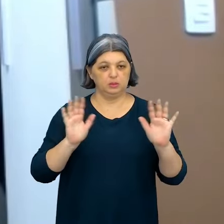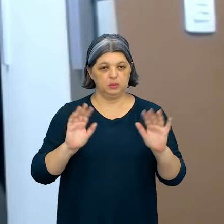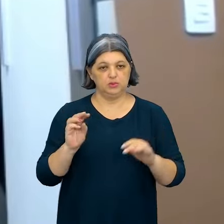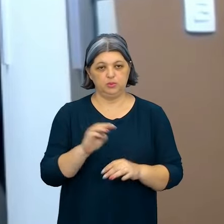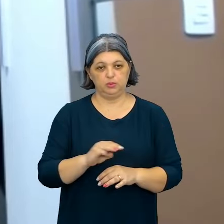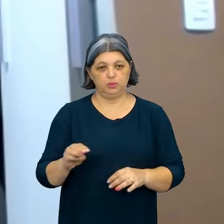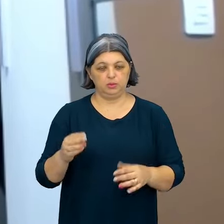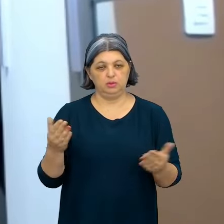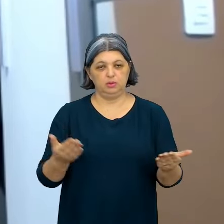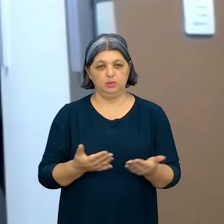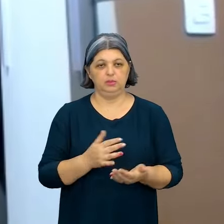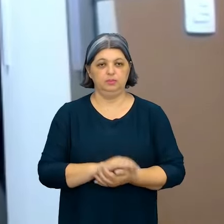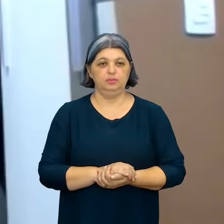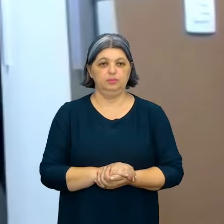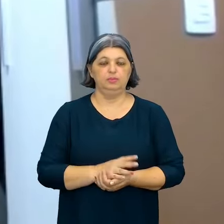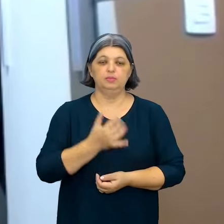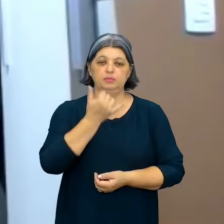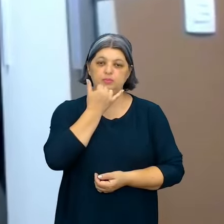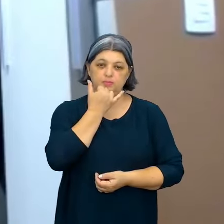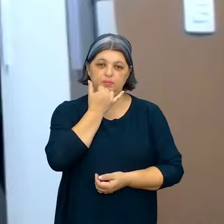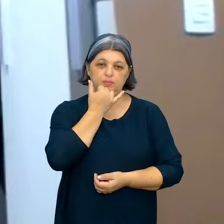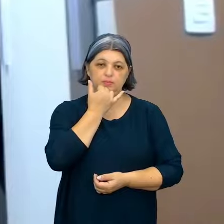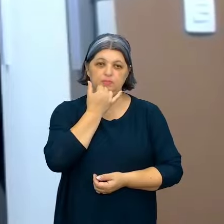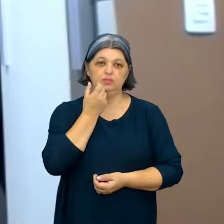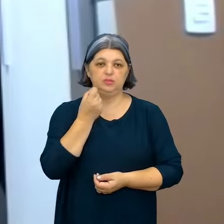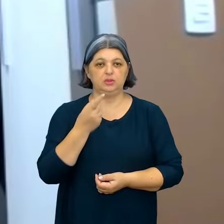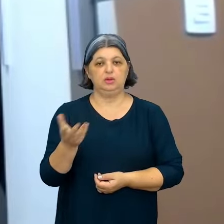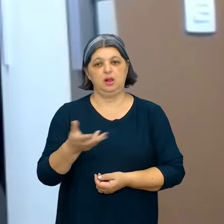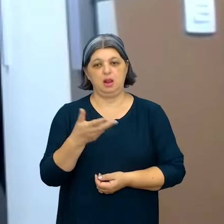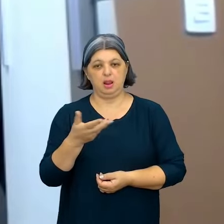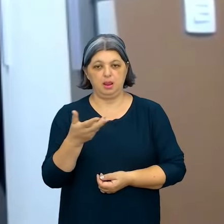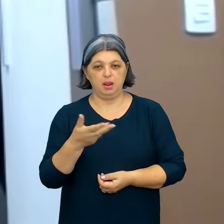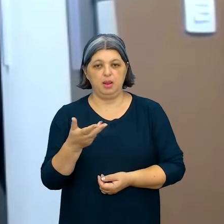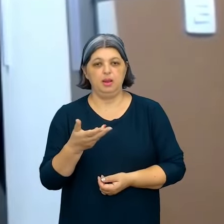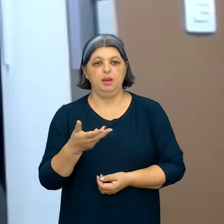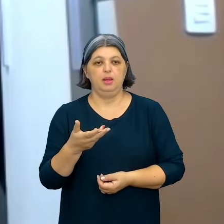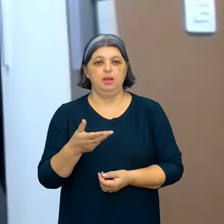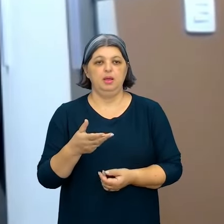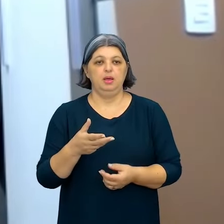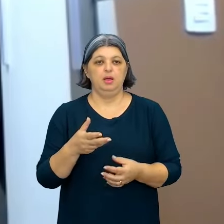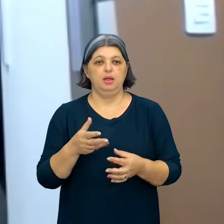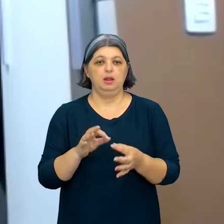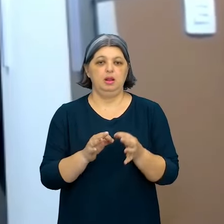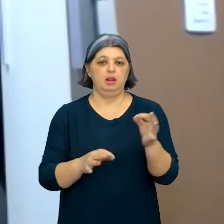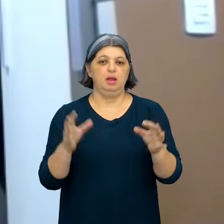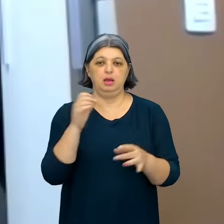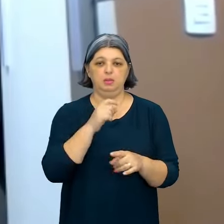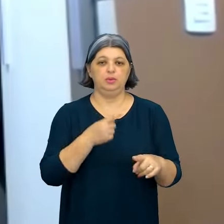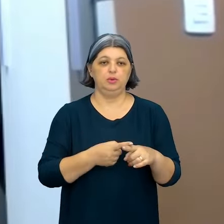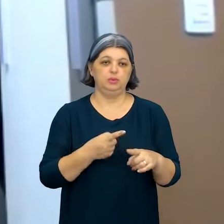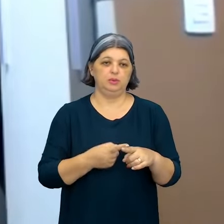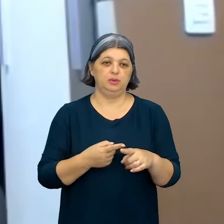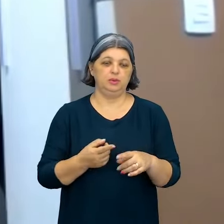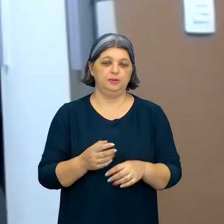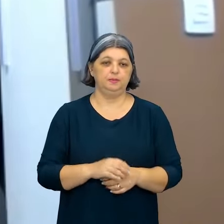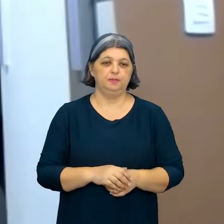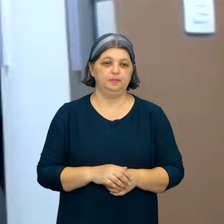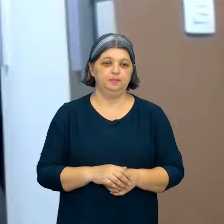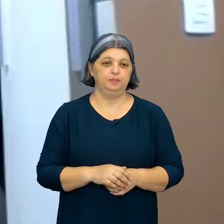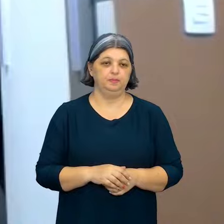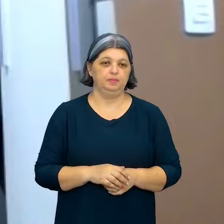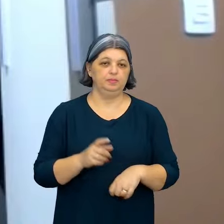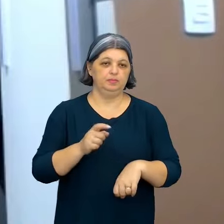momento, né? Me desculpem se eu corri um pouco com a pauta em algum momento, mas é porque